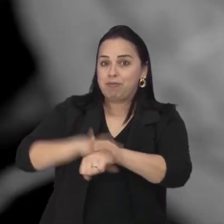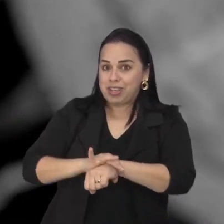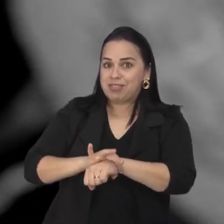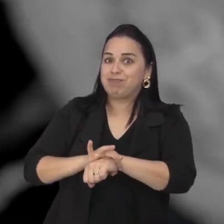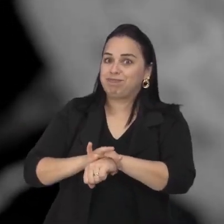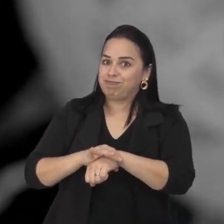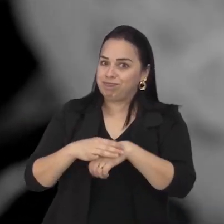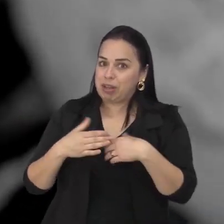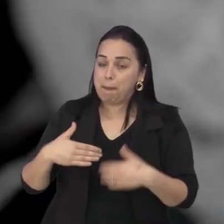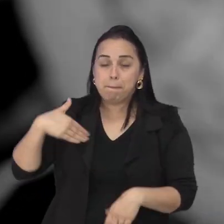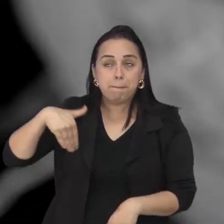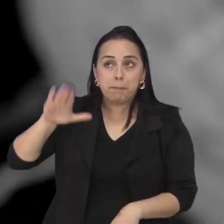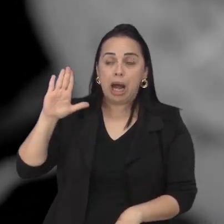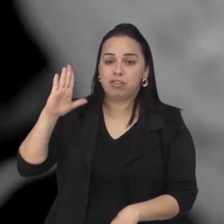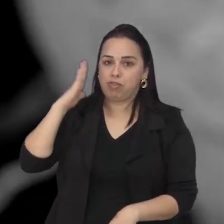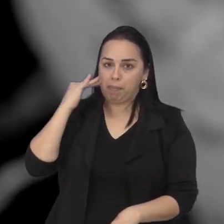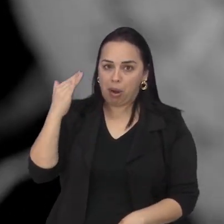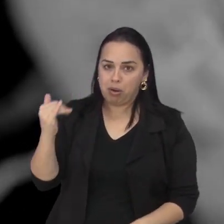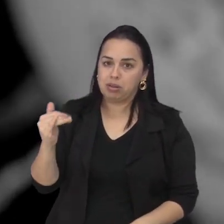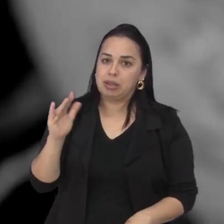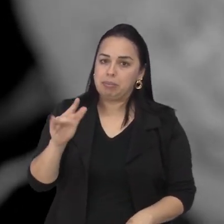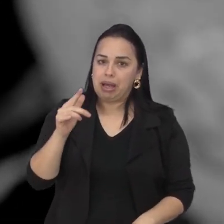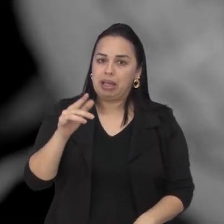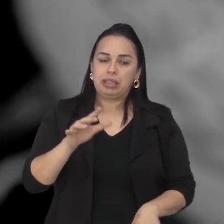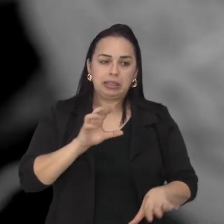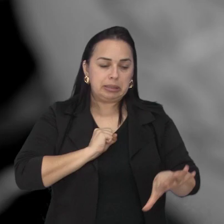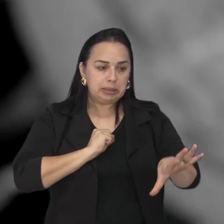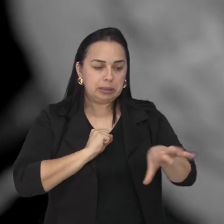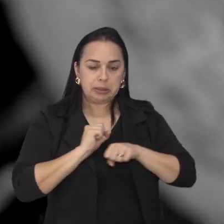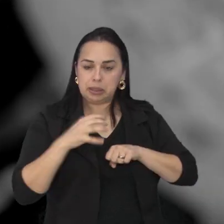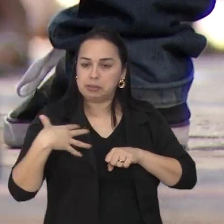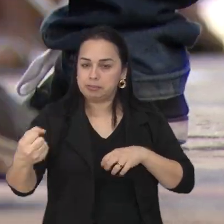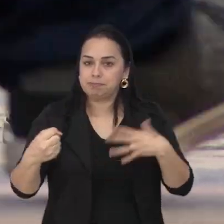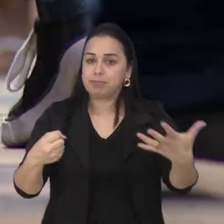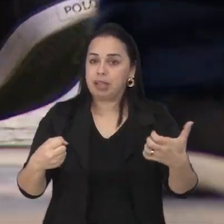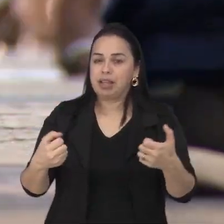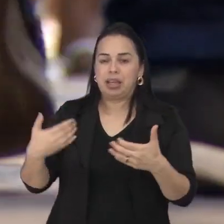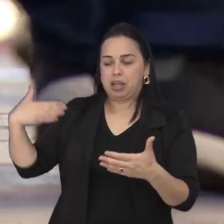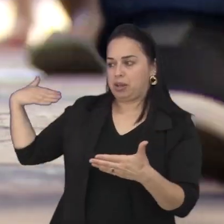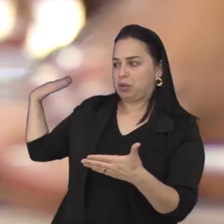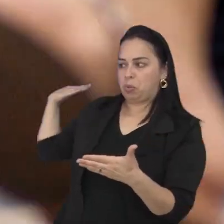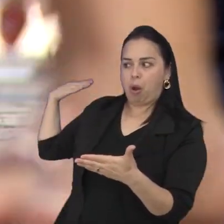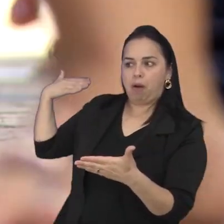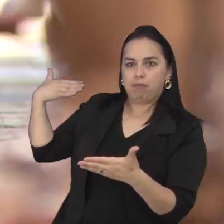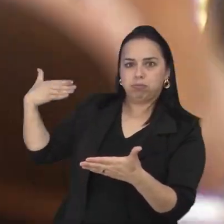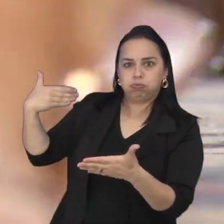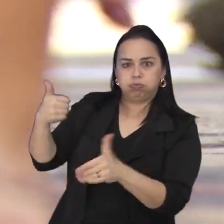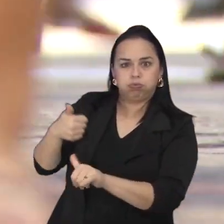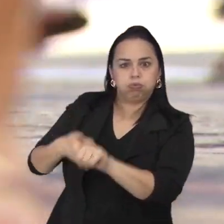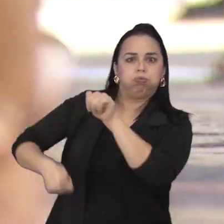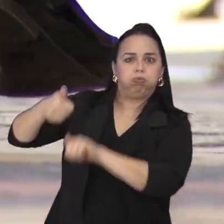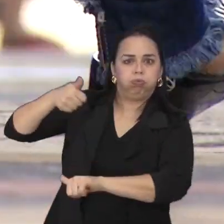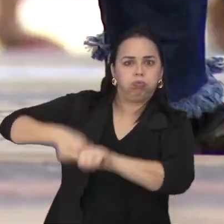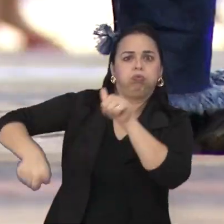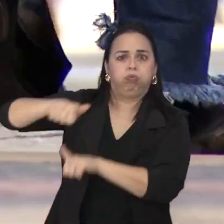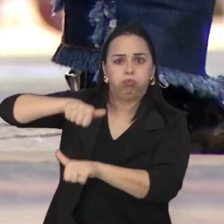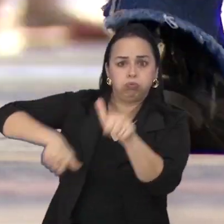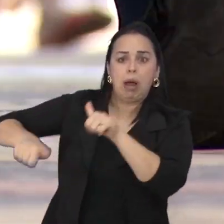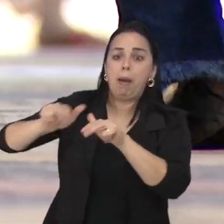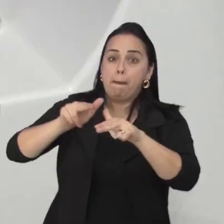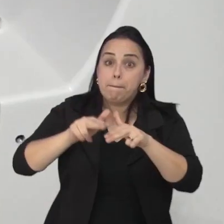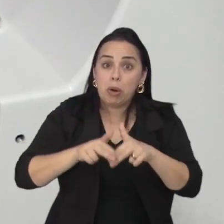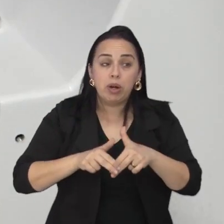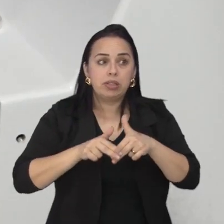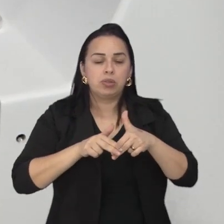vírus H1N1. Um dos mais antigos da humanidade. Só que o vírus não é exatamente o mesmo do